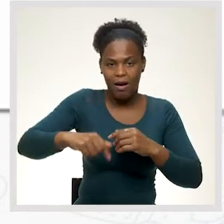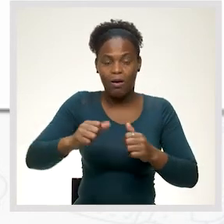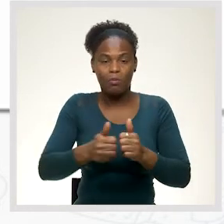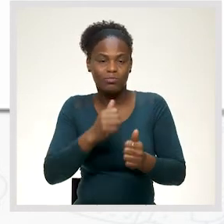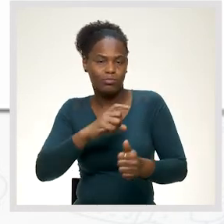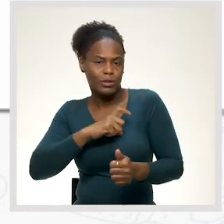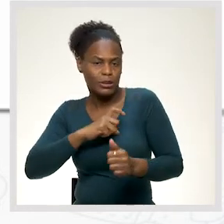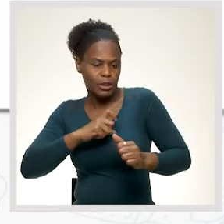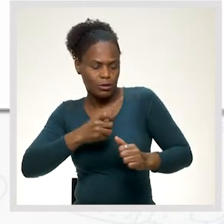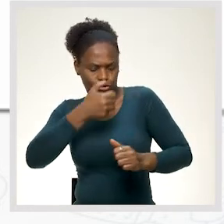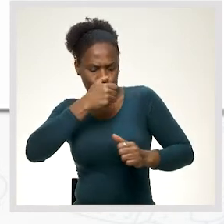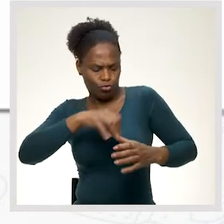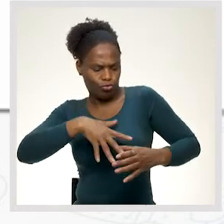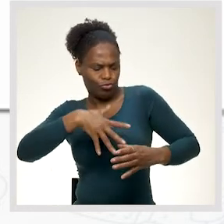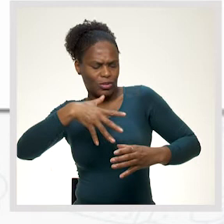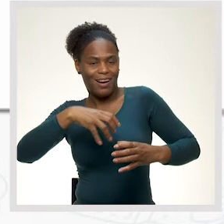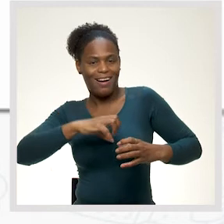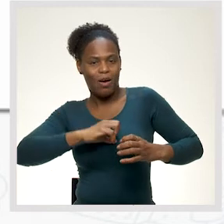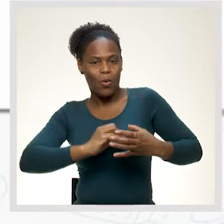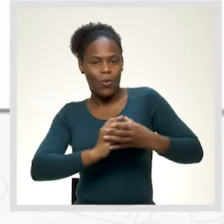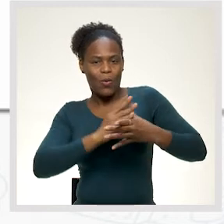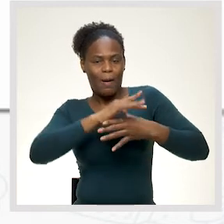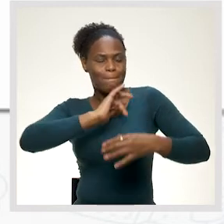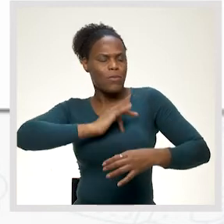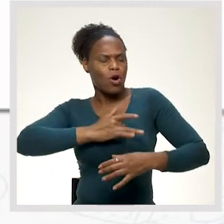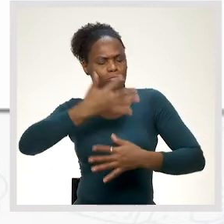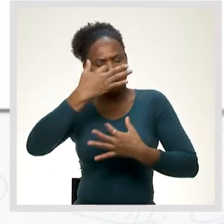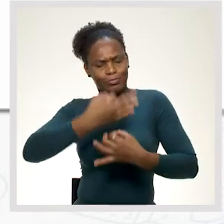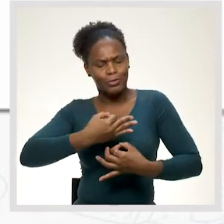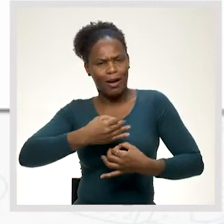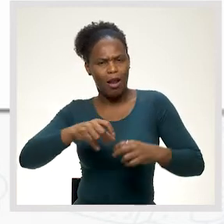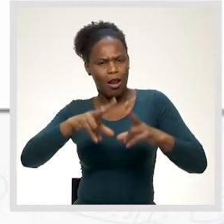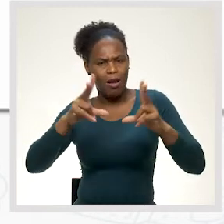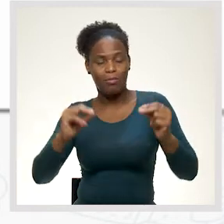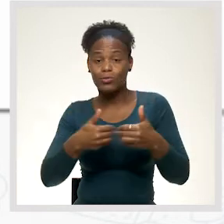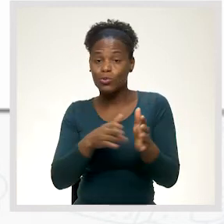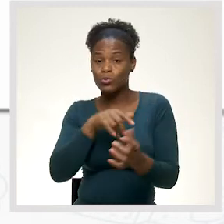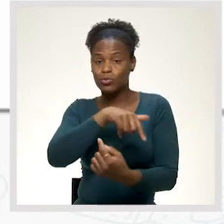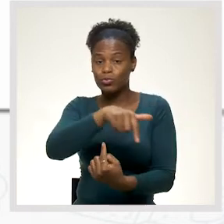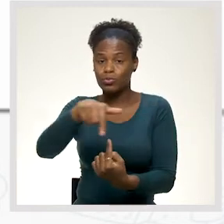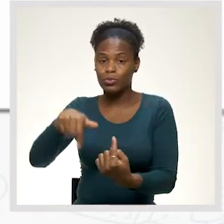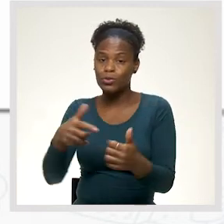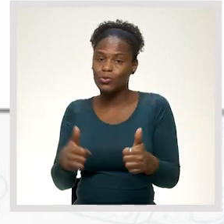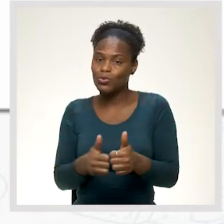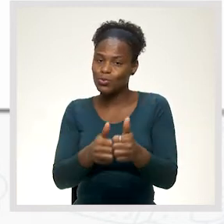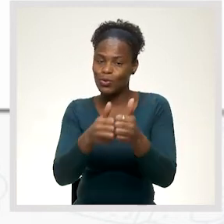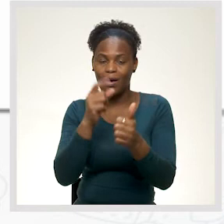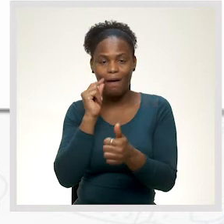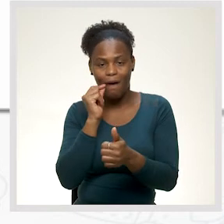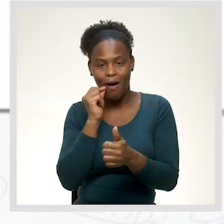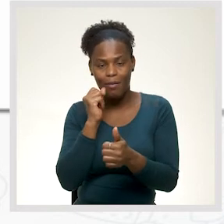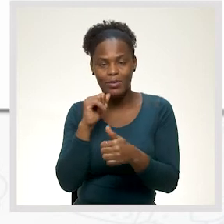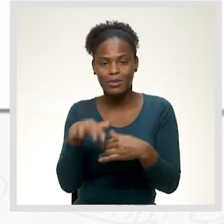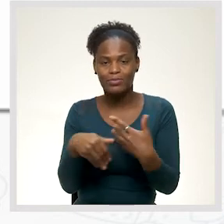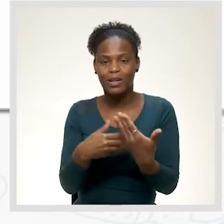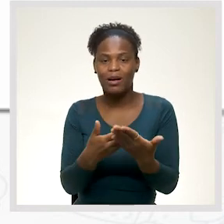coração que transborda de amor sincero e puro por tudo quanto o rodeia, e a juntarem-se os homens e